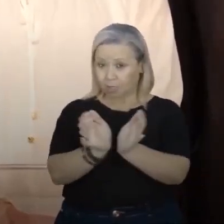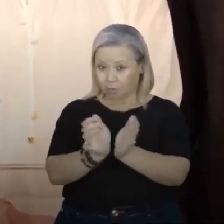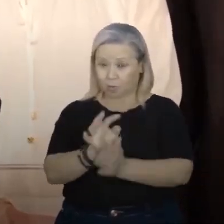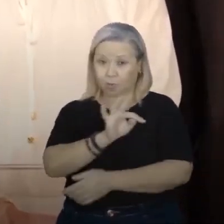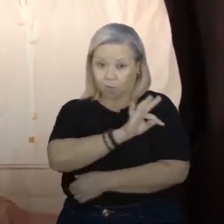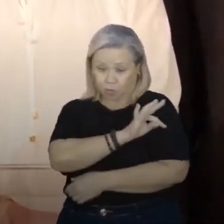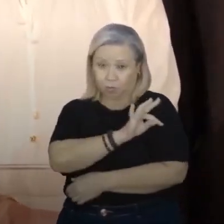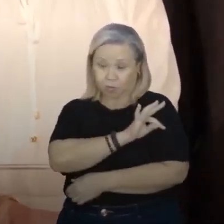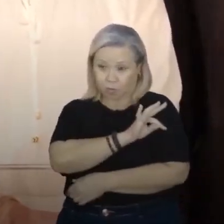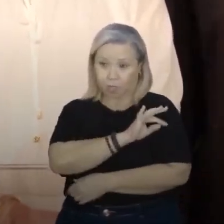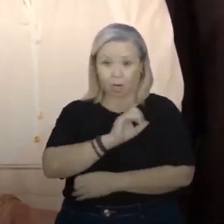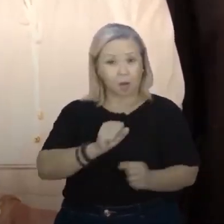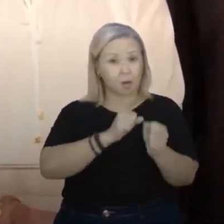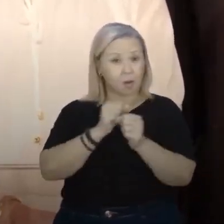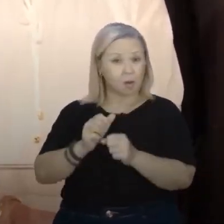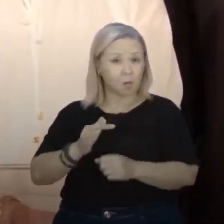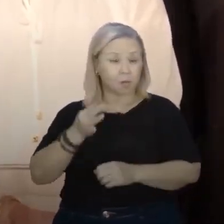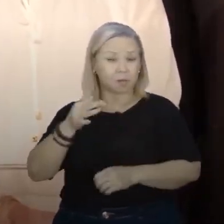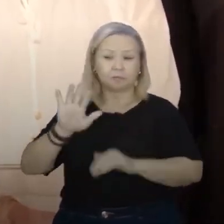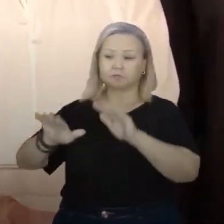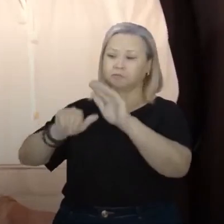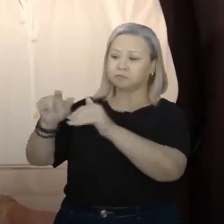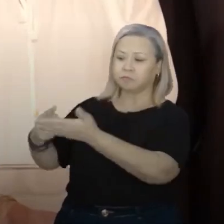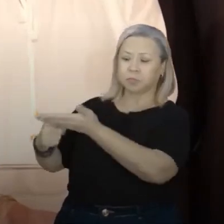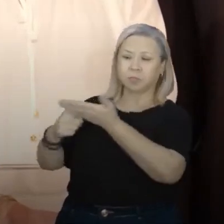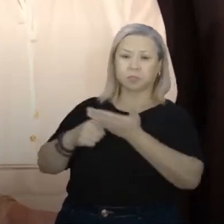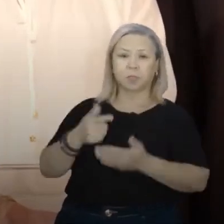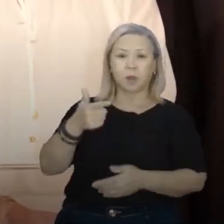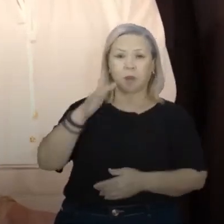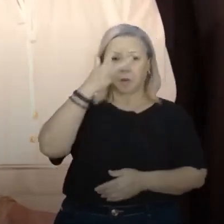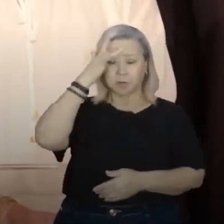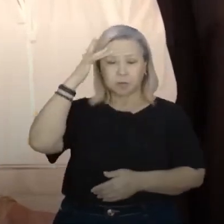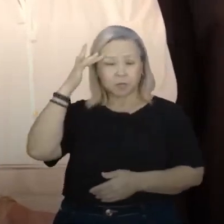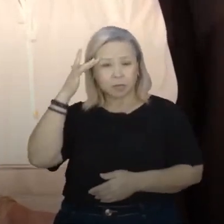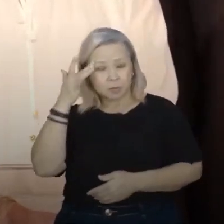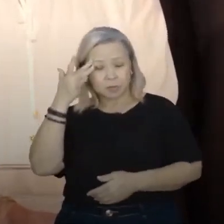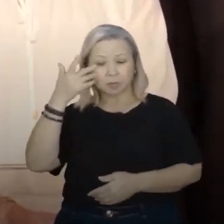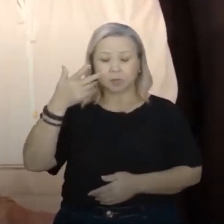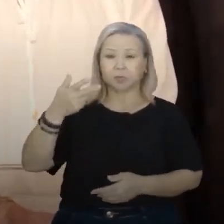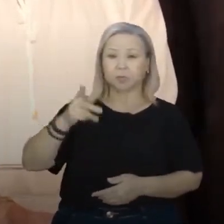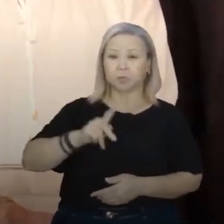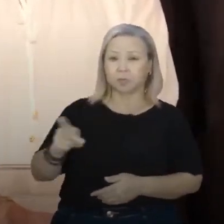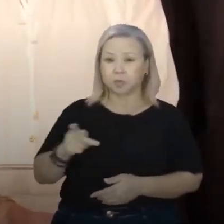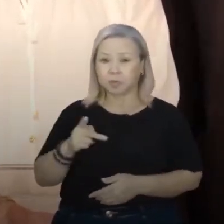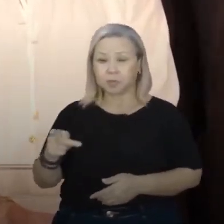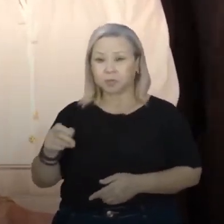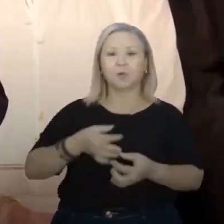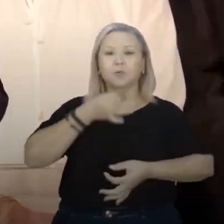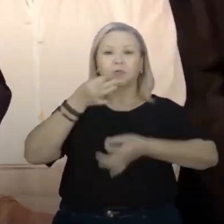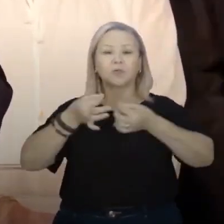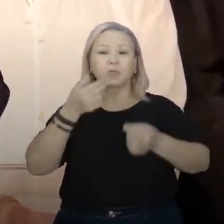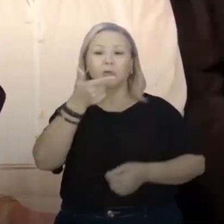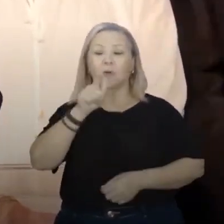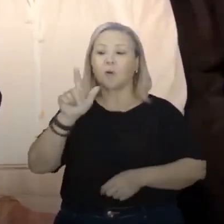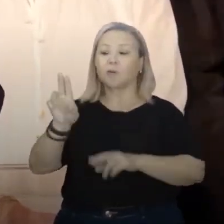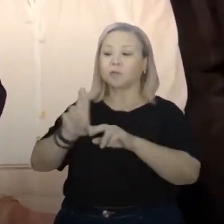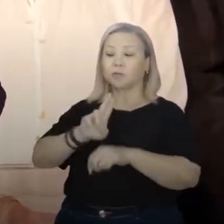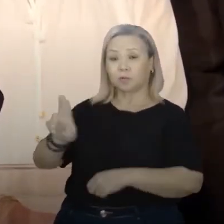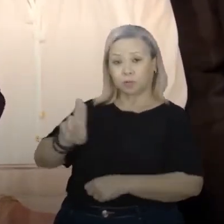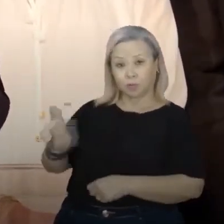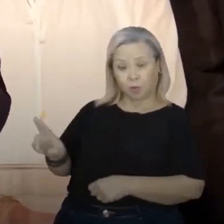técnicos, eles poderão convidar outras pessoas, professores, sociedade civil. À medida